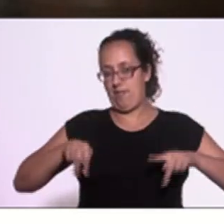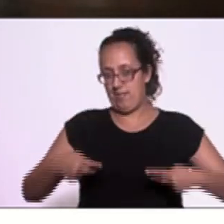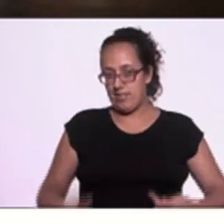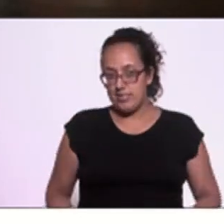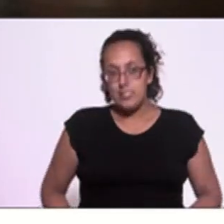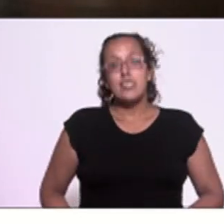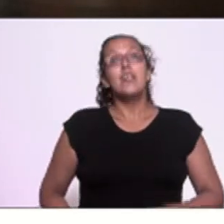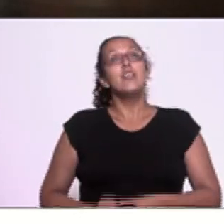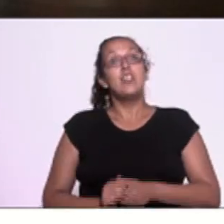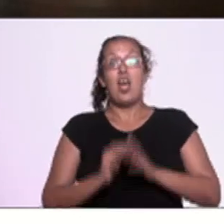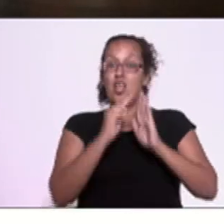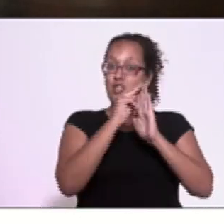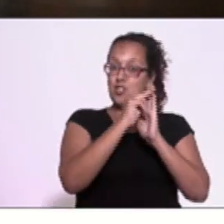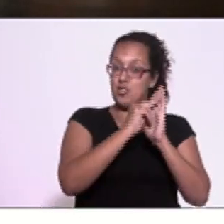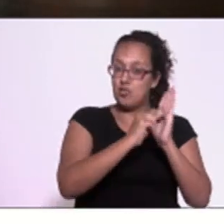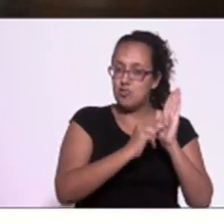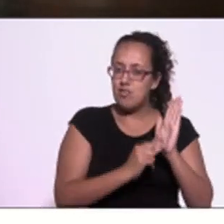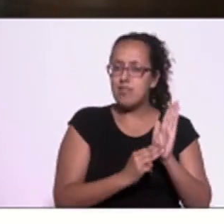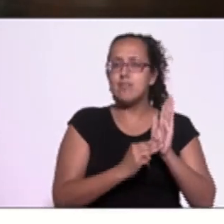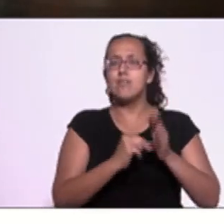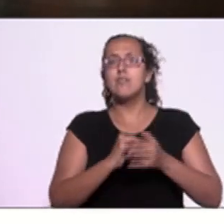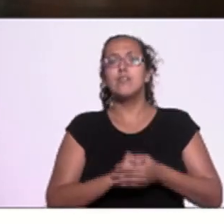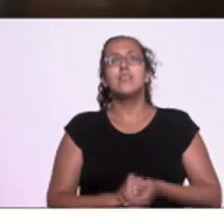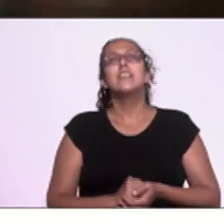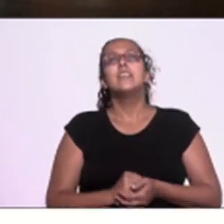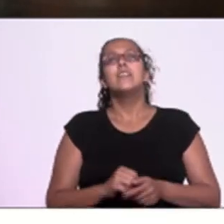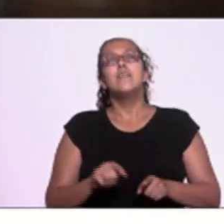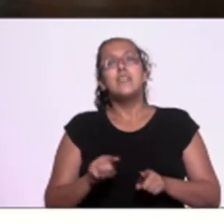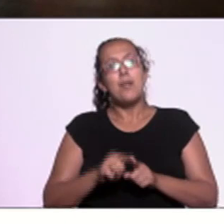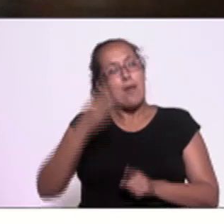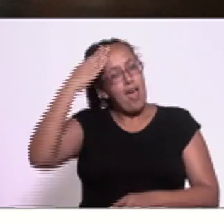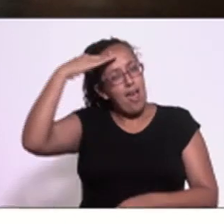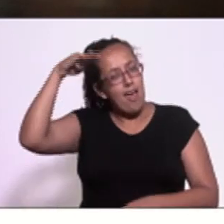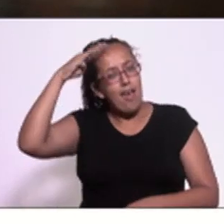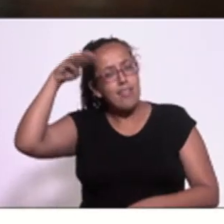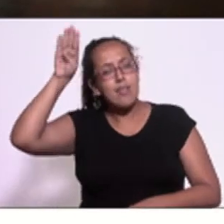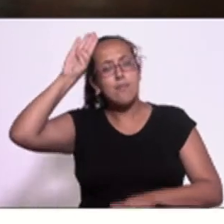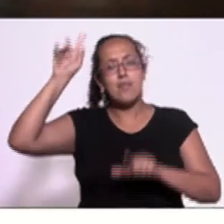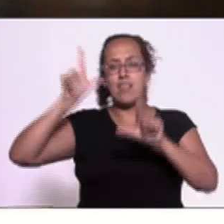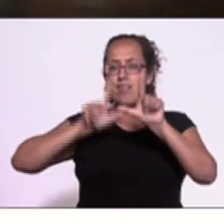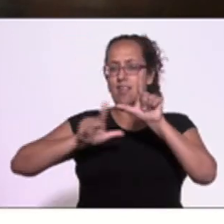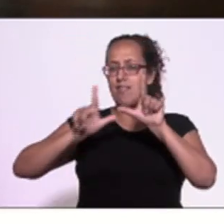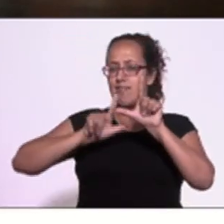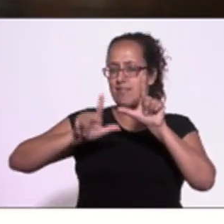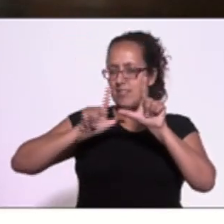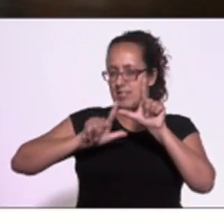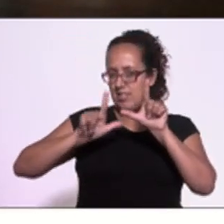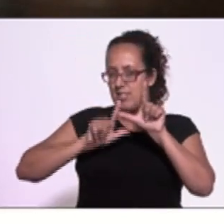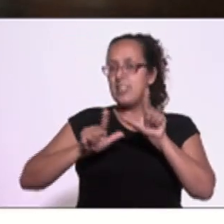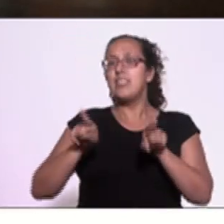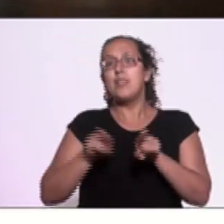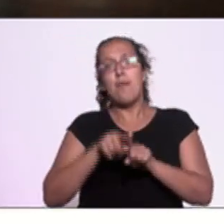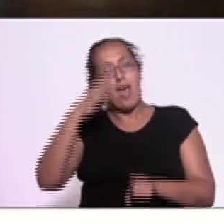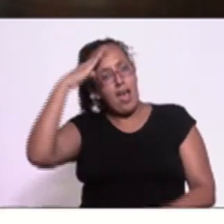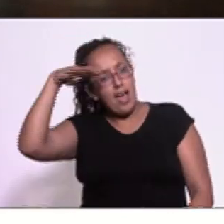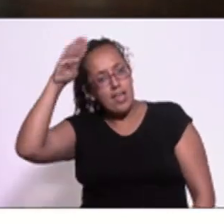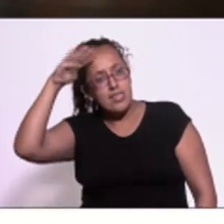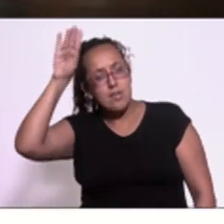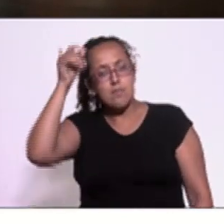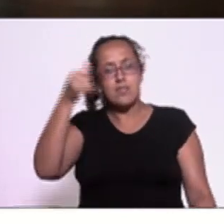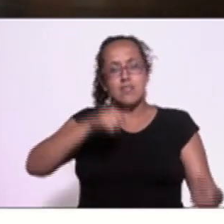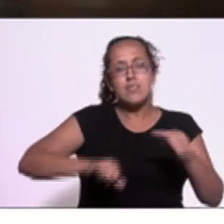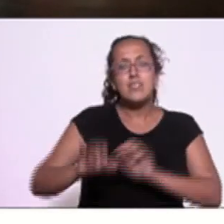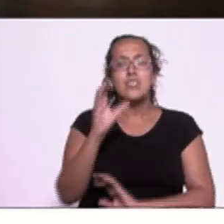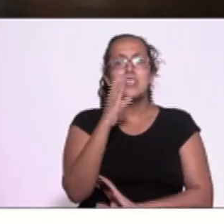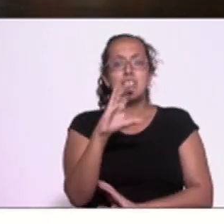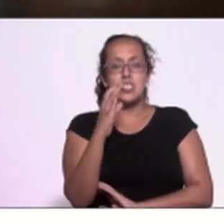Universidade Estácio de Sá, ao ilustre imortal da Academia Brasileira de Letras e Academia Brasileira de Ciências,